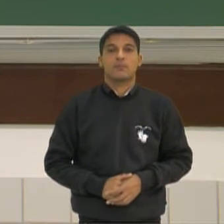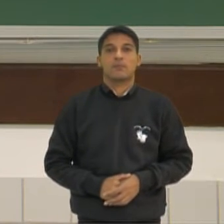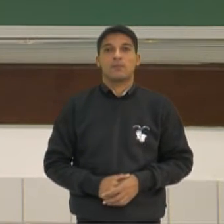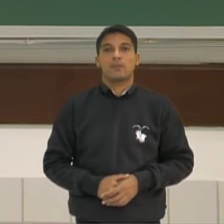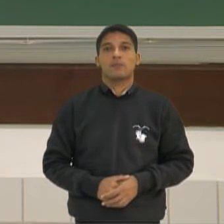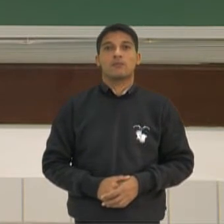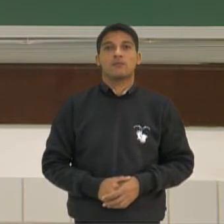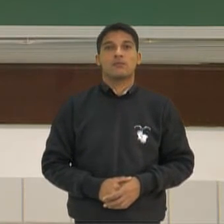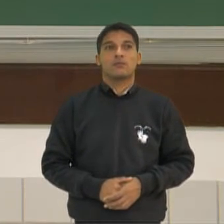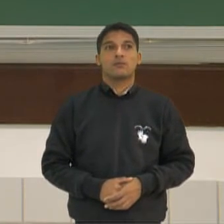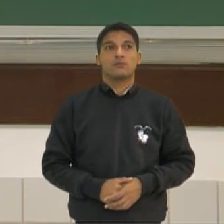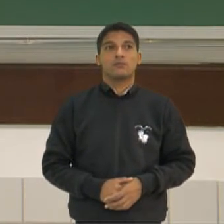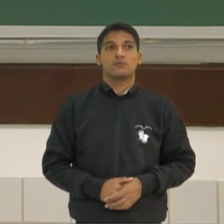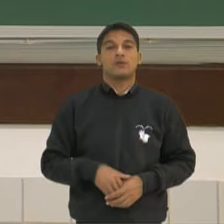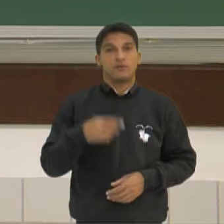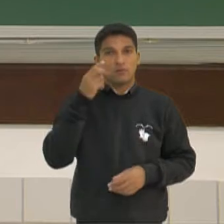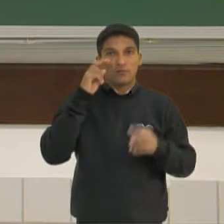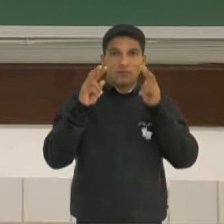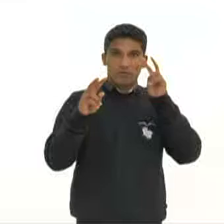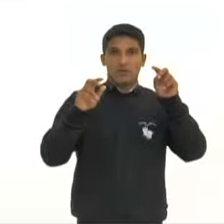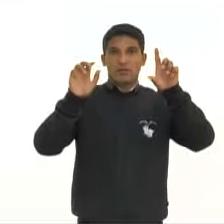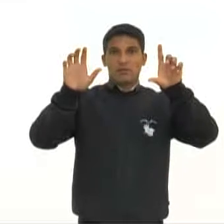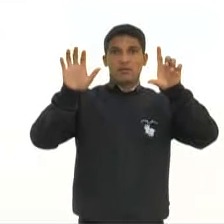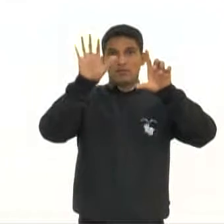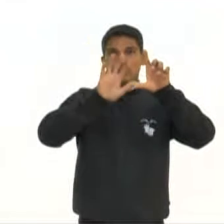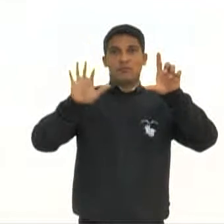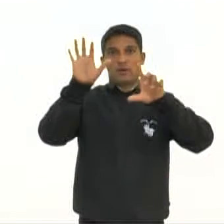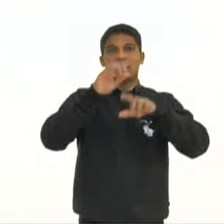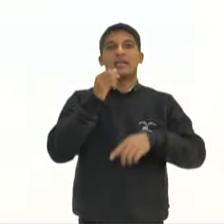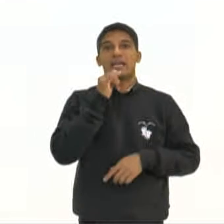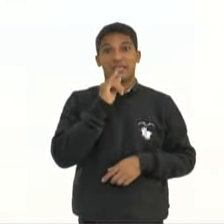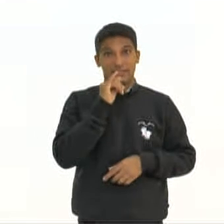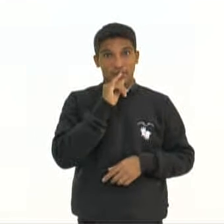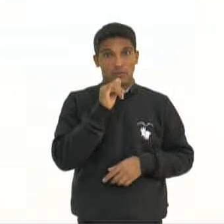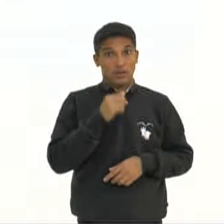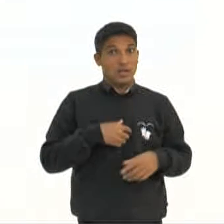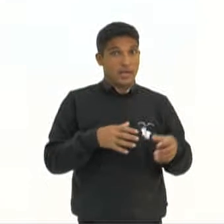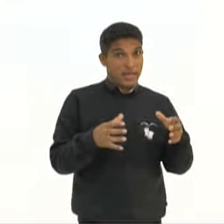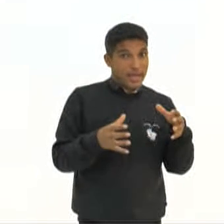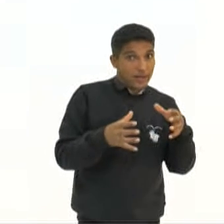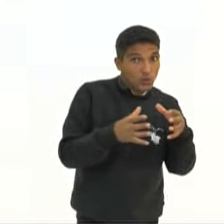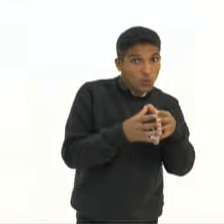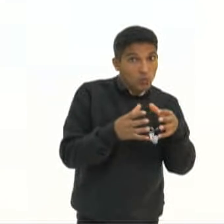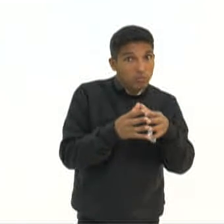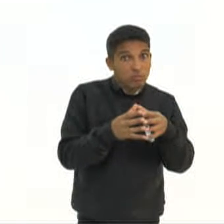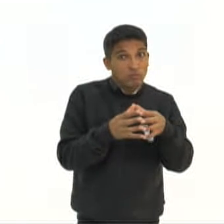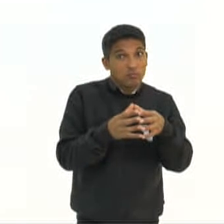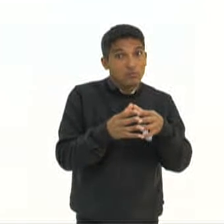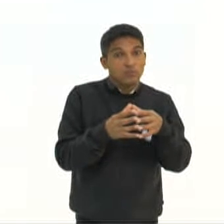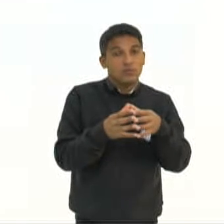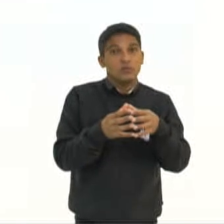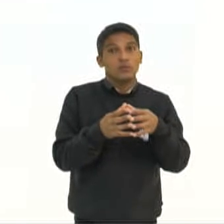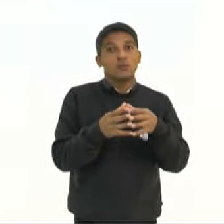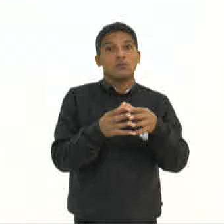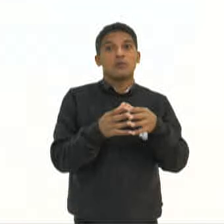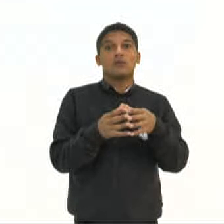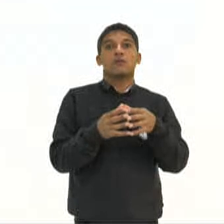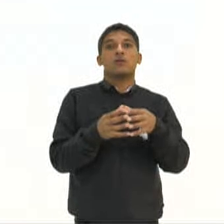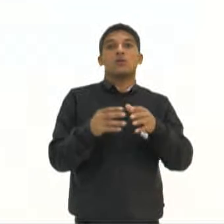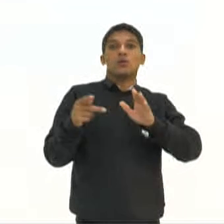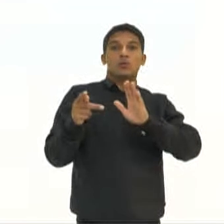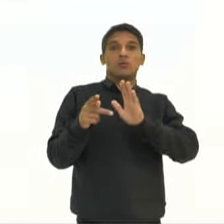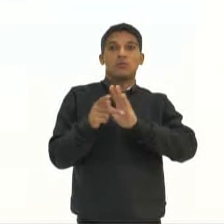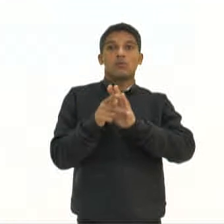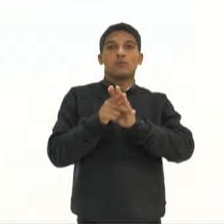na região. Então aqui nós temos um exemplo de um campo de refugiados dos Yazidis, né, que é um grupo étnico que